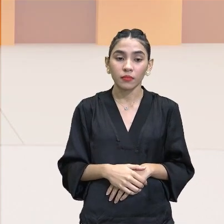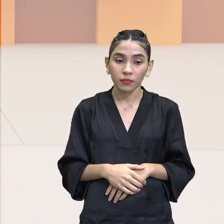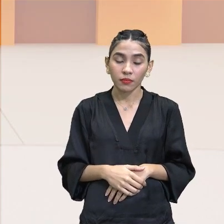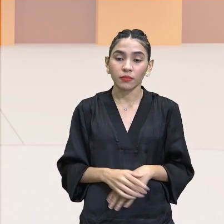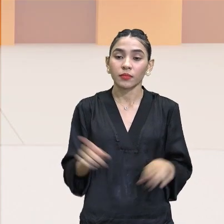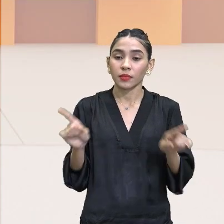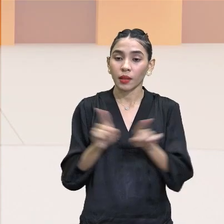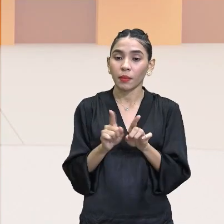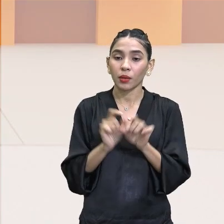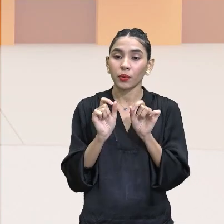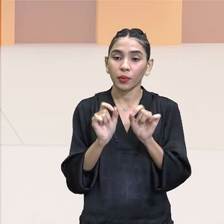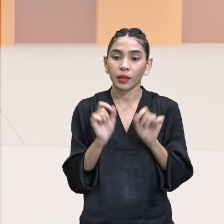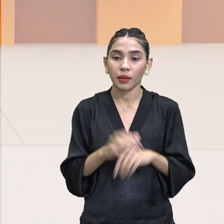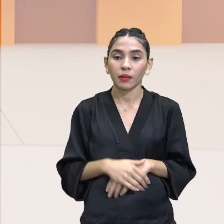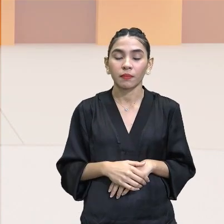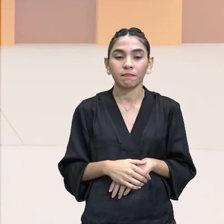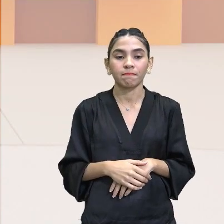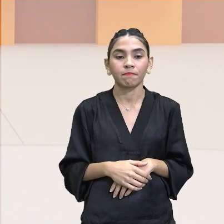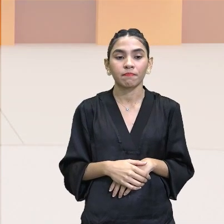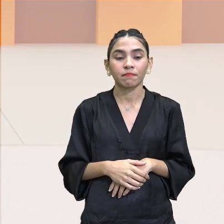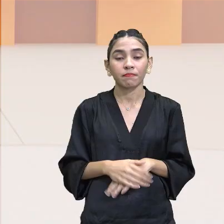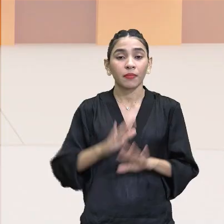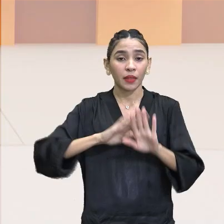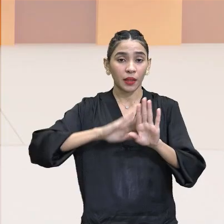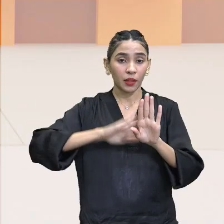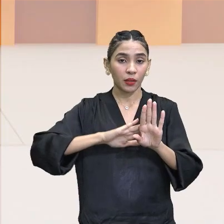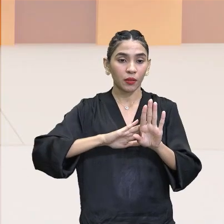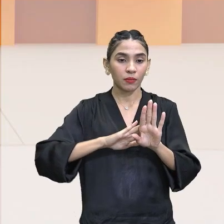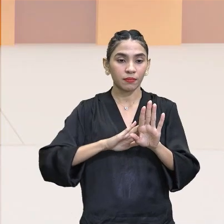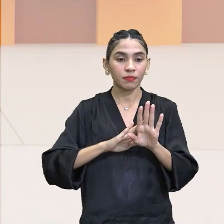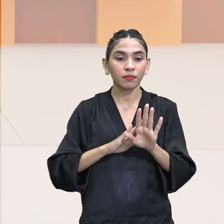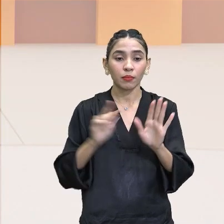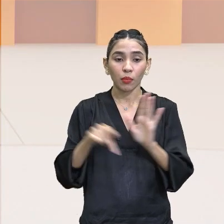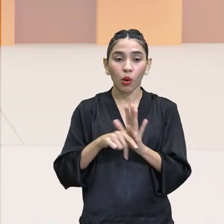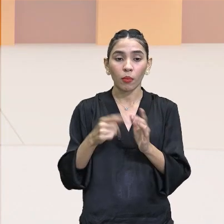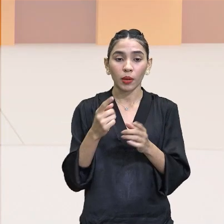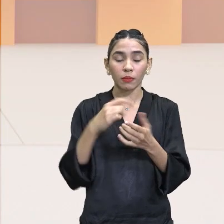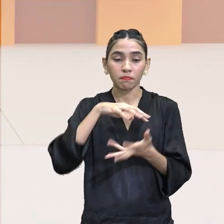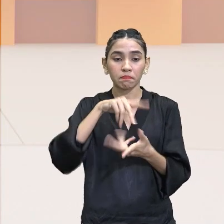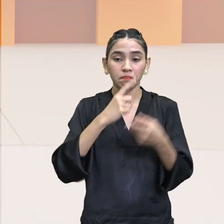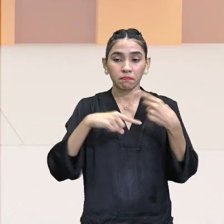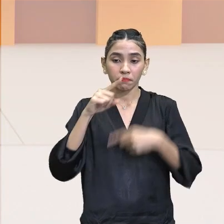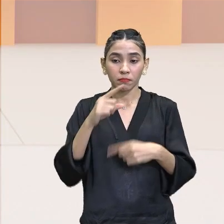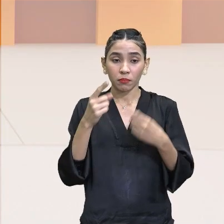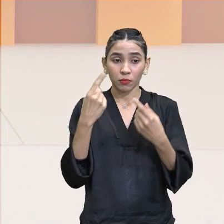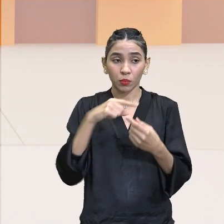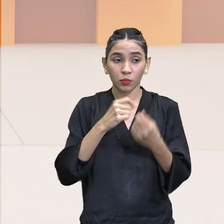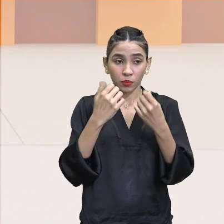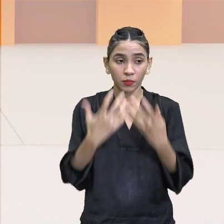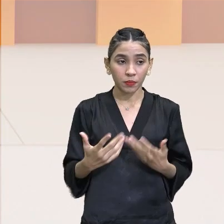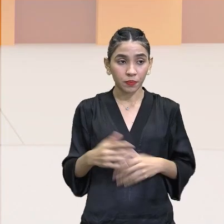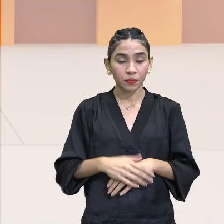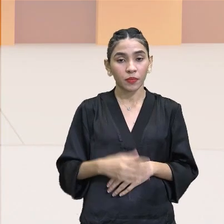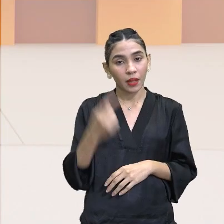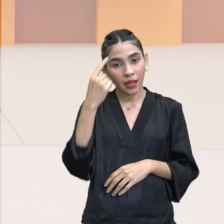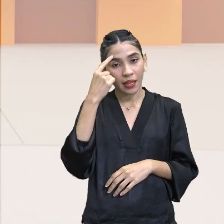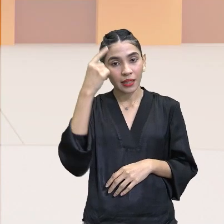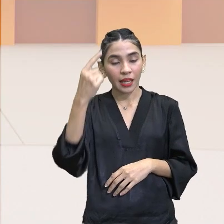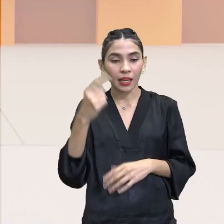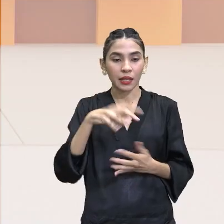essa questão, pessoal, é a questão ideológica da globalização, né? Como a gente falou agora há pouco, a ideia de